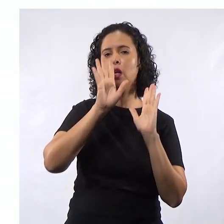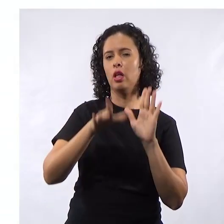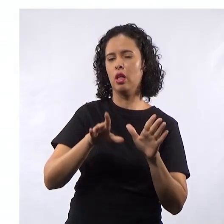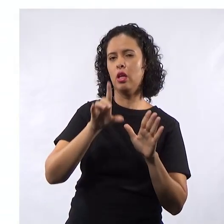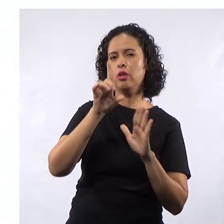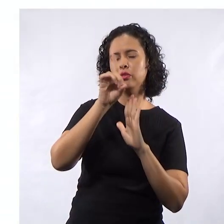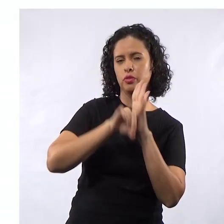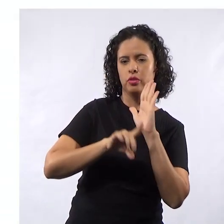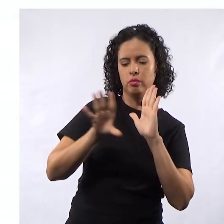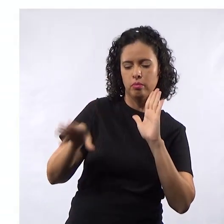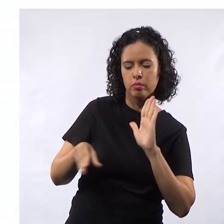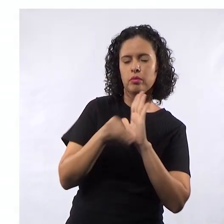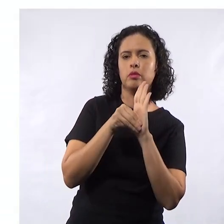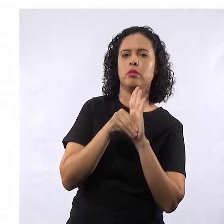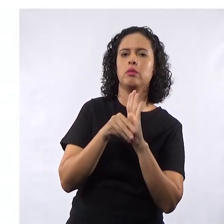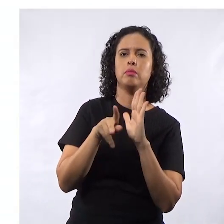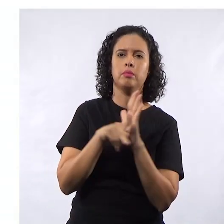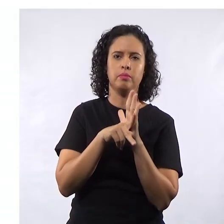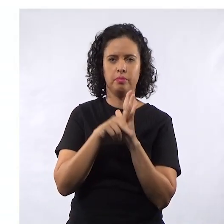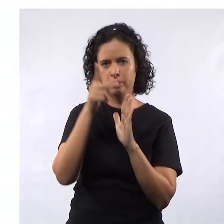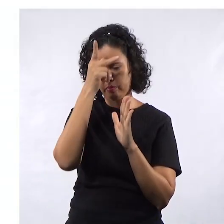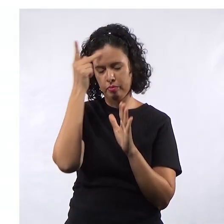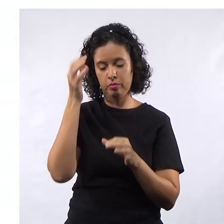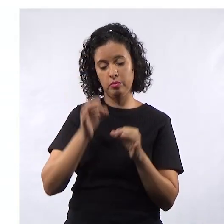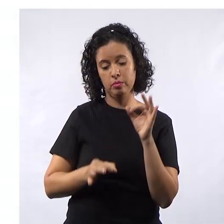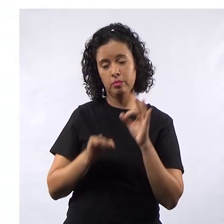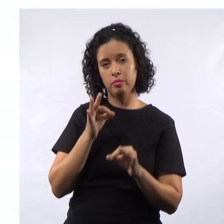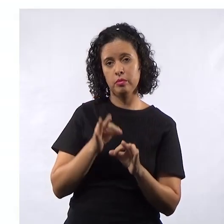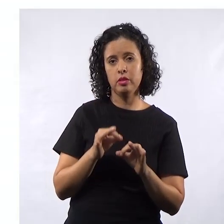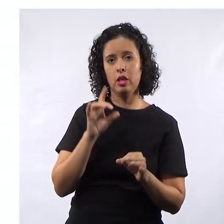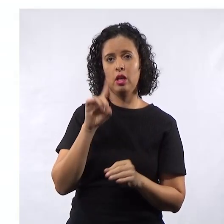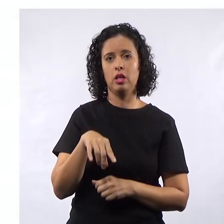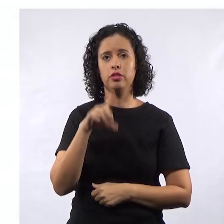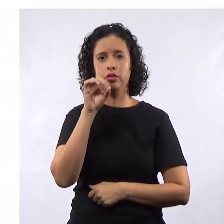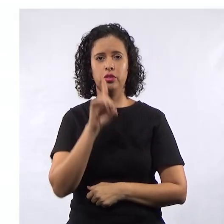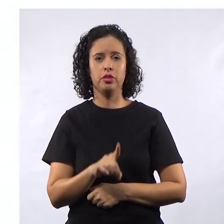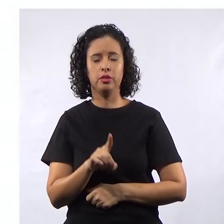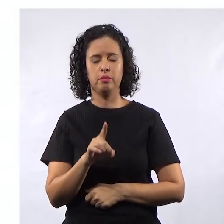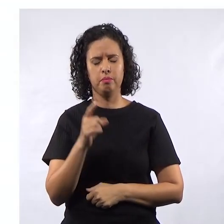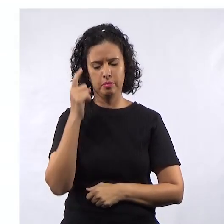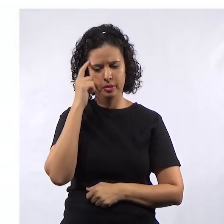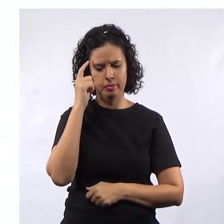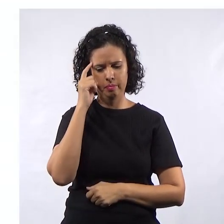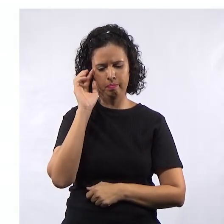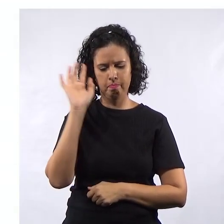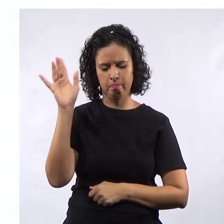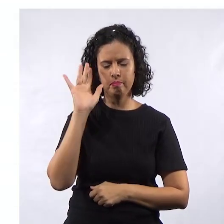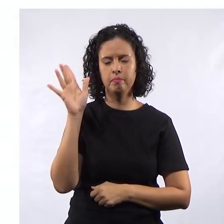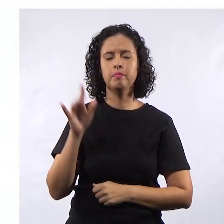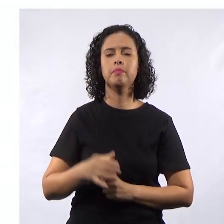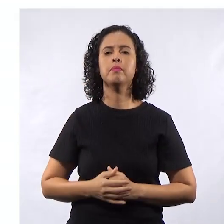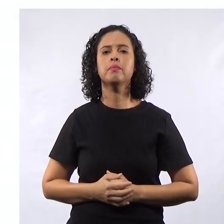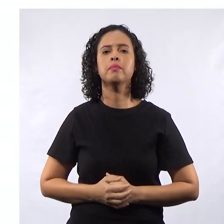já incorporado ao patrimônio da pessoa jurídica. Por exemplo, aqui, né? Direito adquirido, deixa eu pensar,